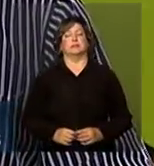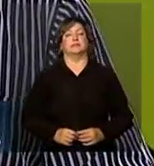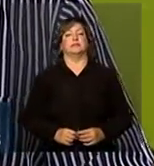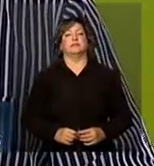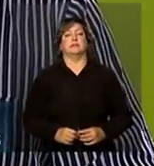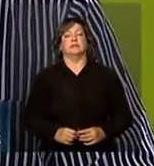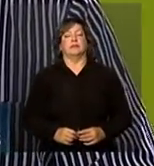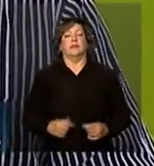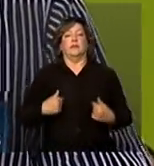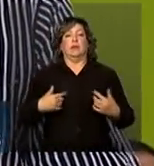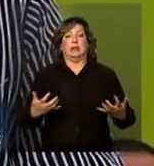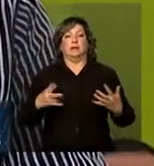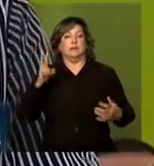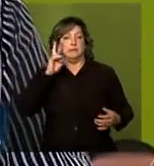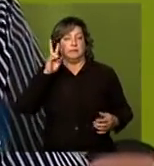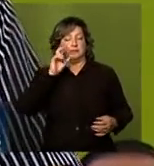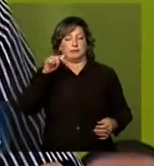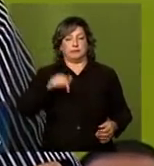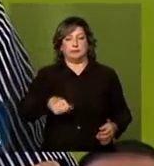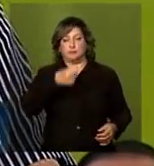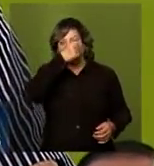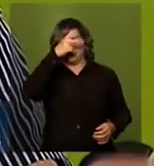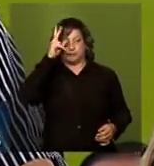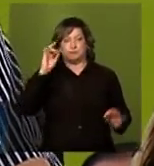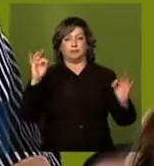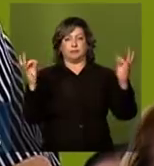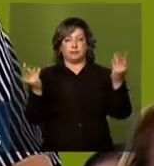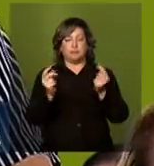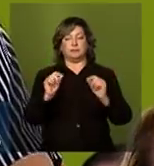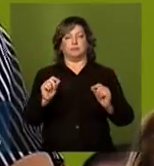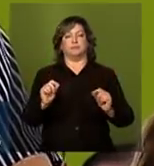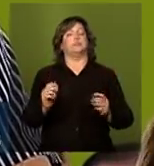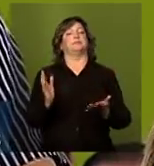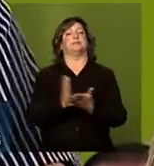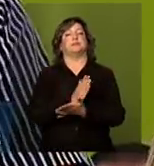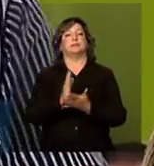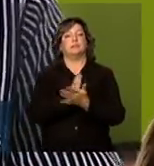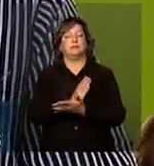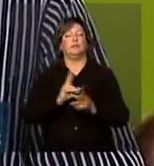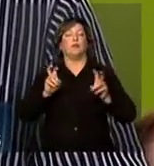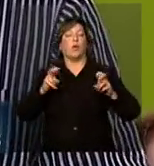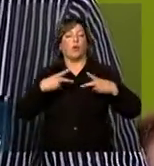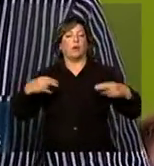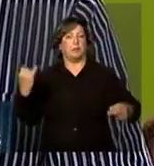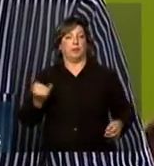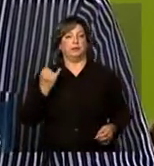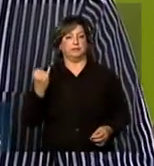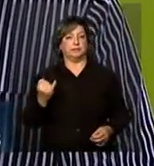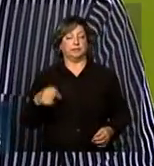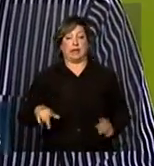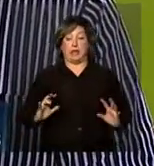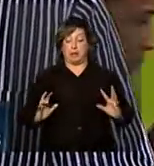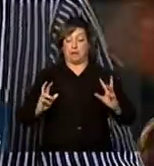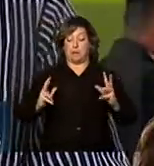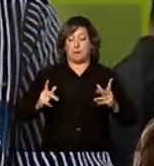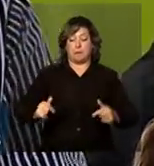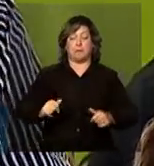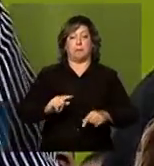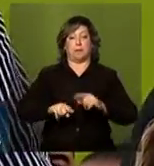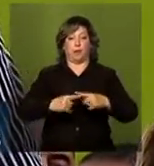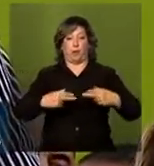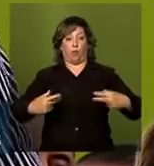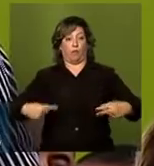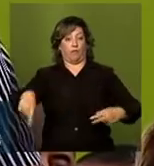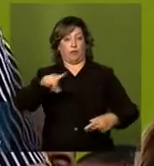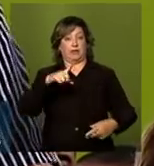aos prefeitos e prefeitos e prefeitas algumas questões importantes a máquina as máquinas que vocês